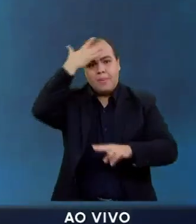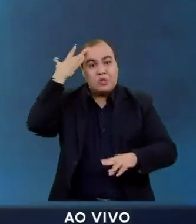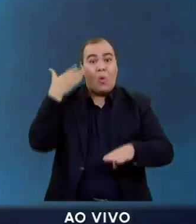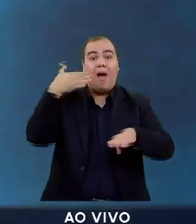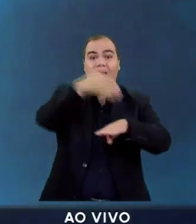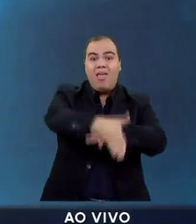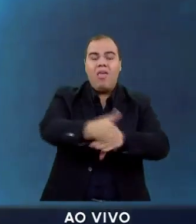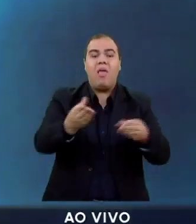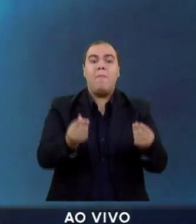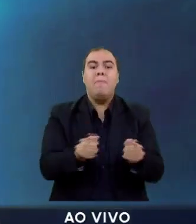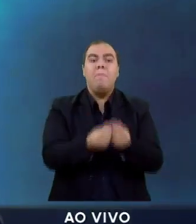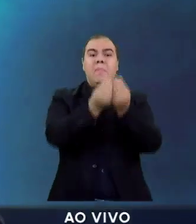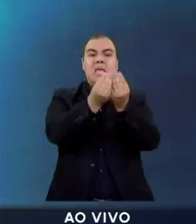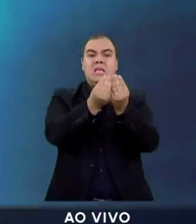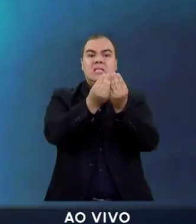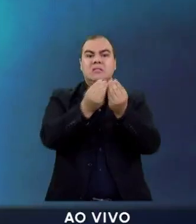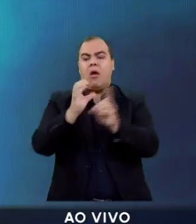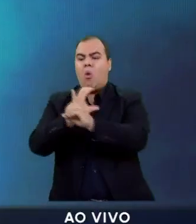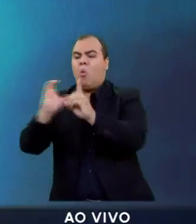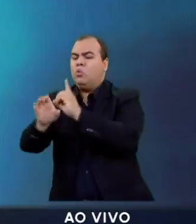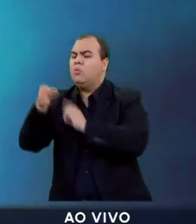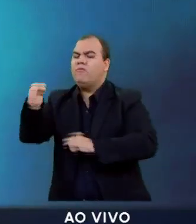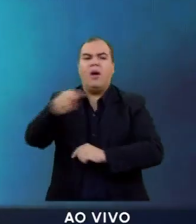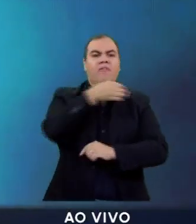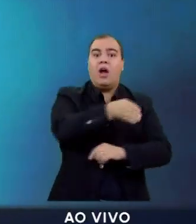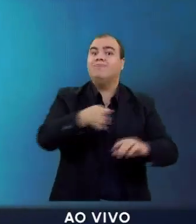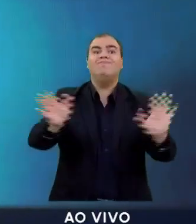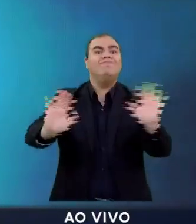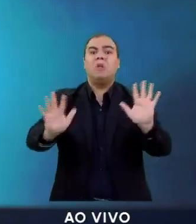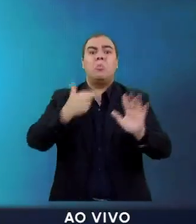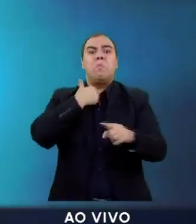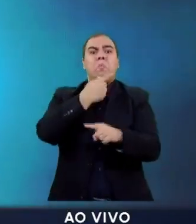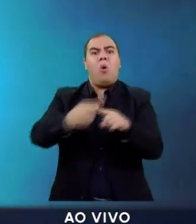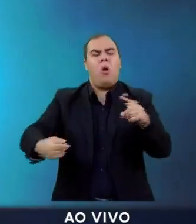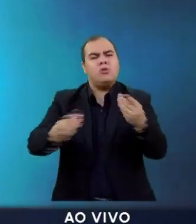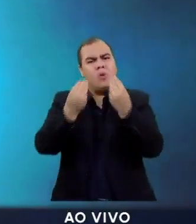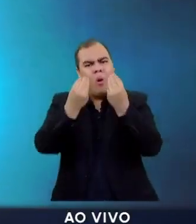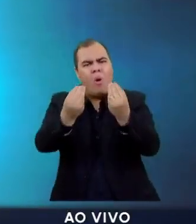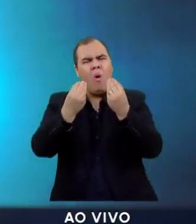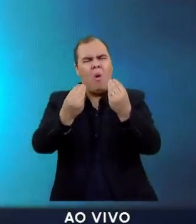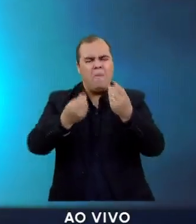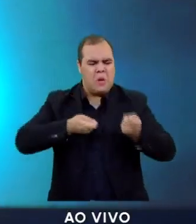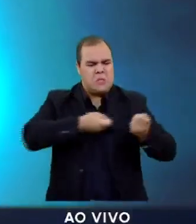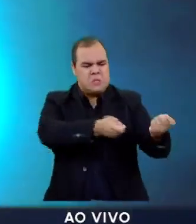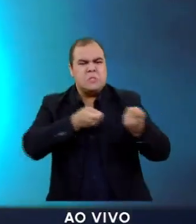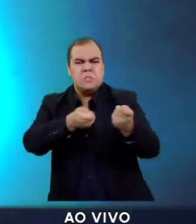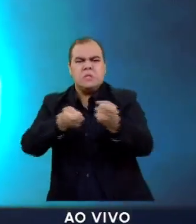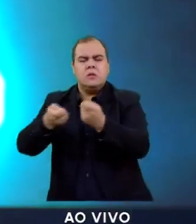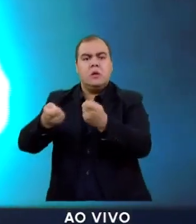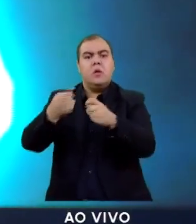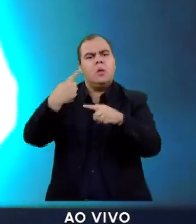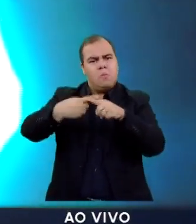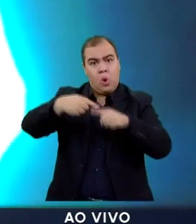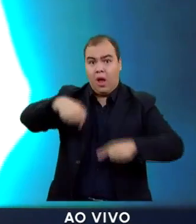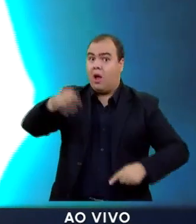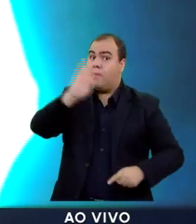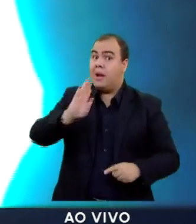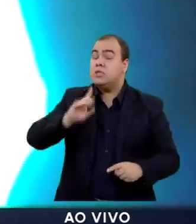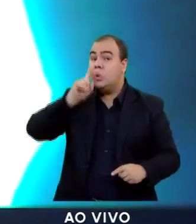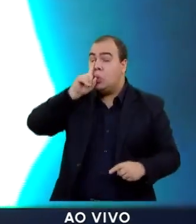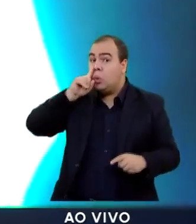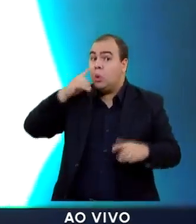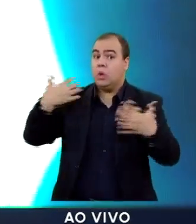missas não se celebra mais então é uma perseguição explícita e por que que o Brasil corre esse risco